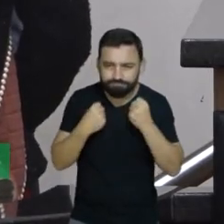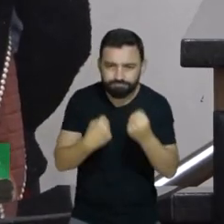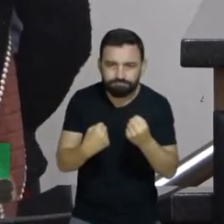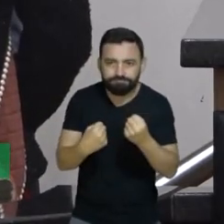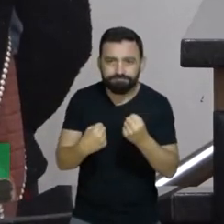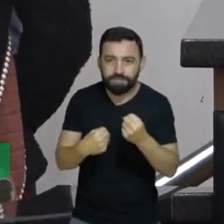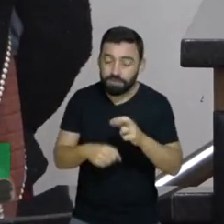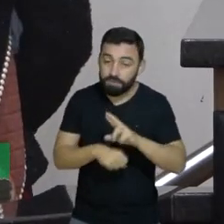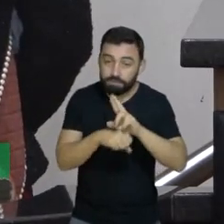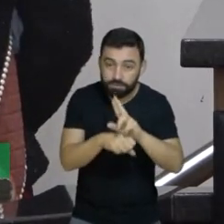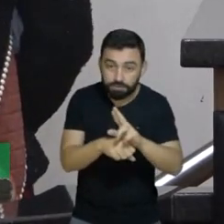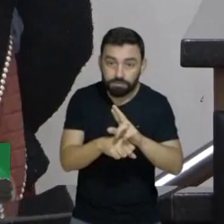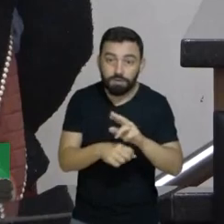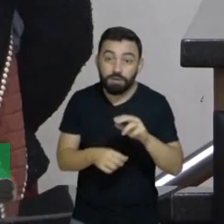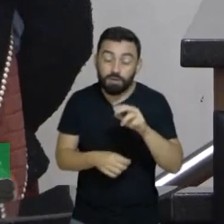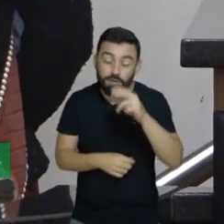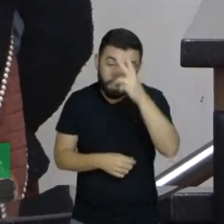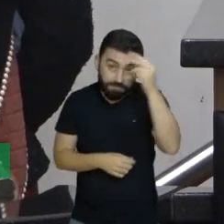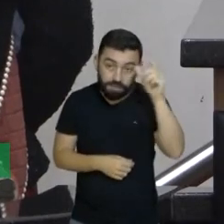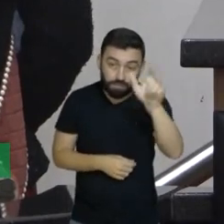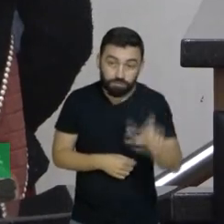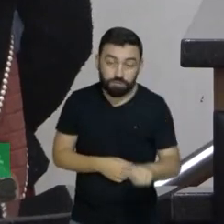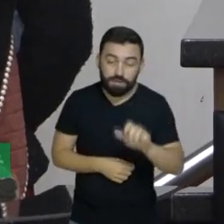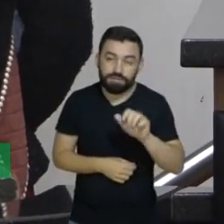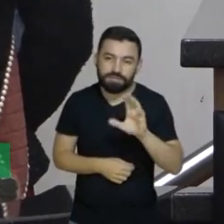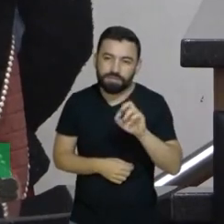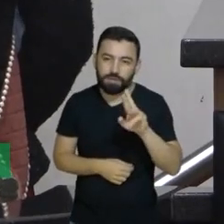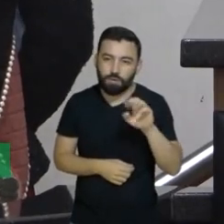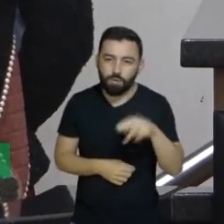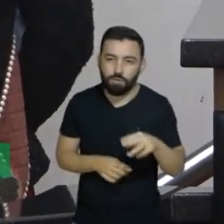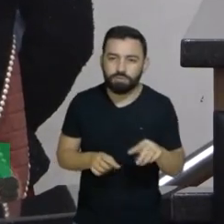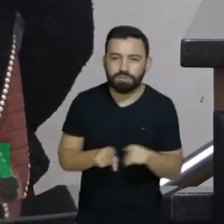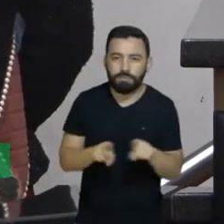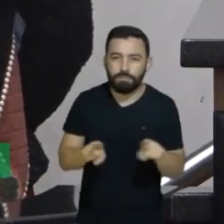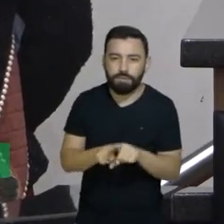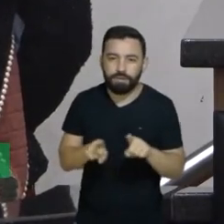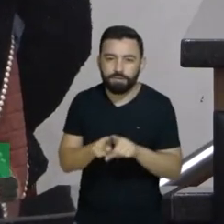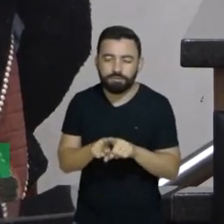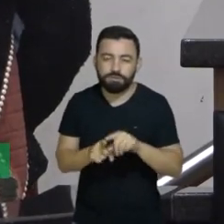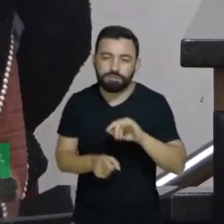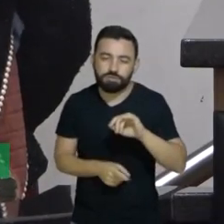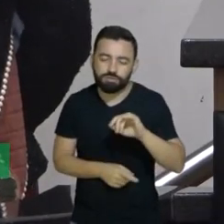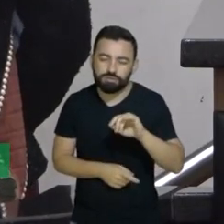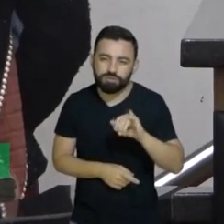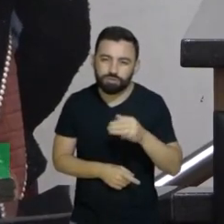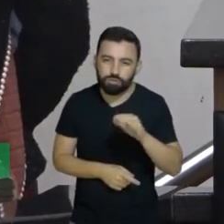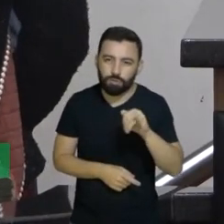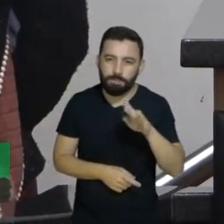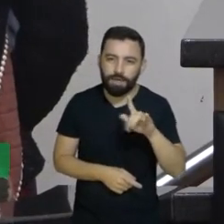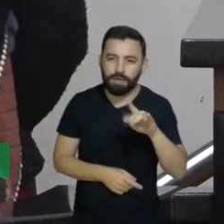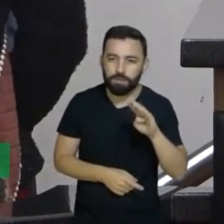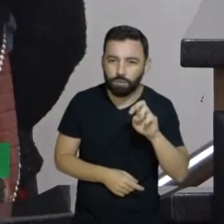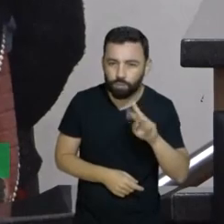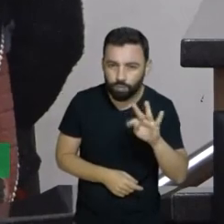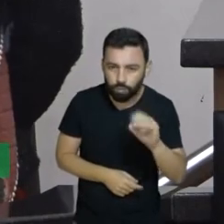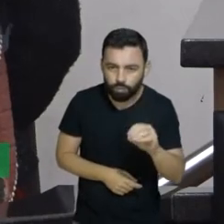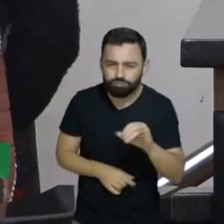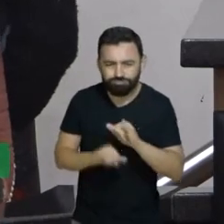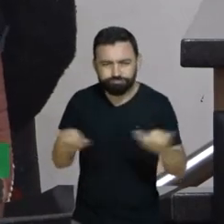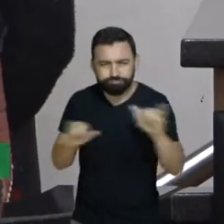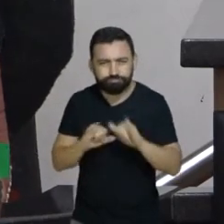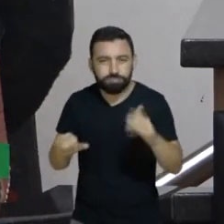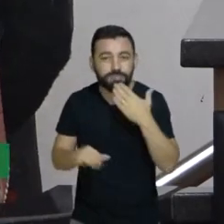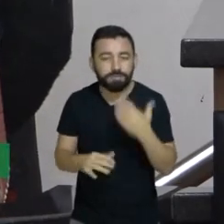nosso prefeito Antônio Seron, vice-prefeito Juliano Polese e o superintendente Gilberto Roncone, repercutimos as solicitações